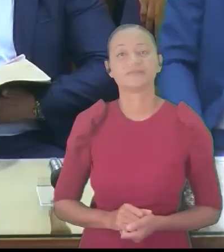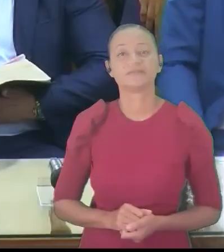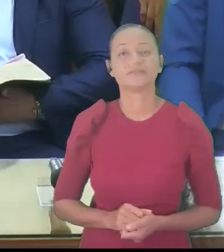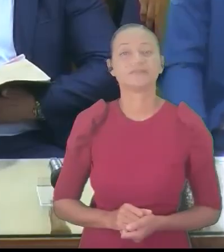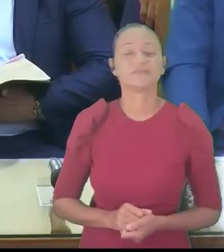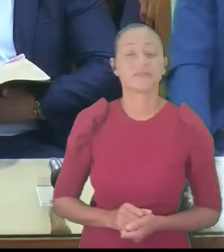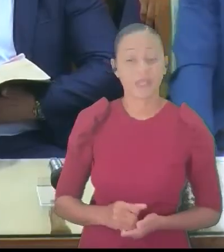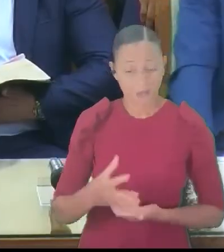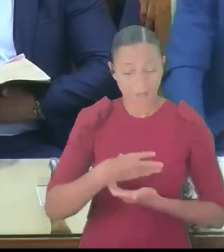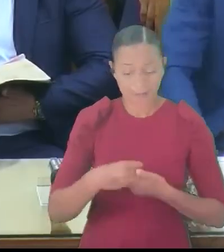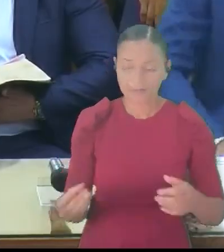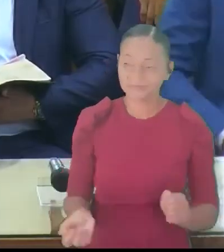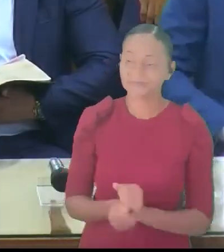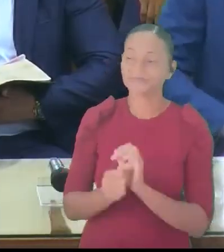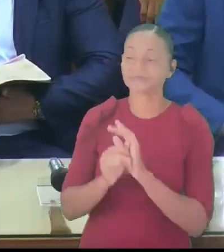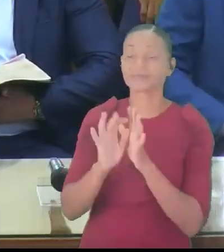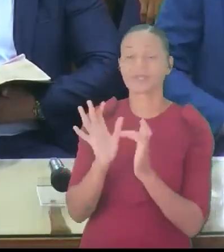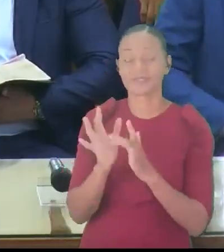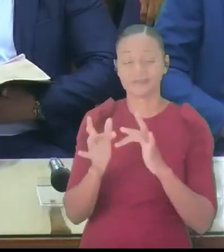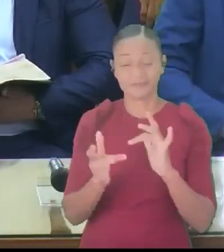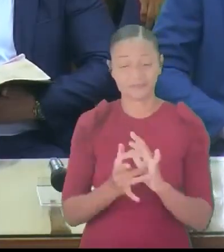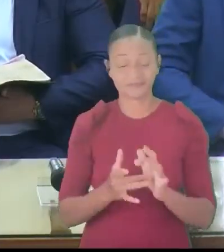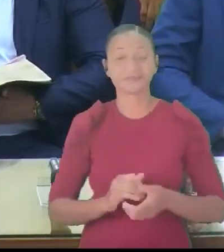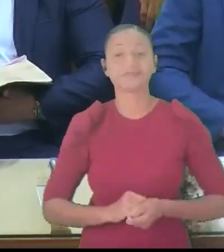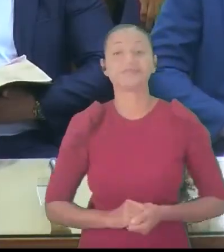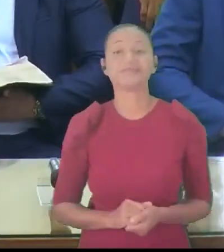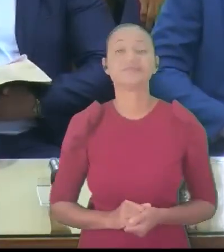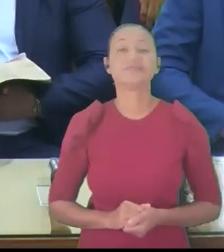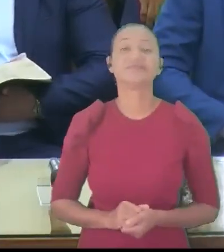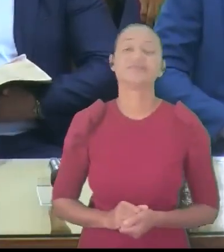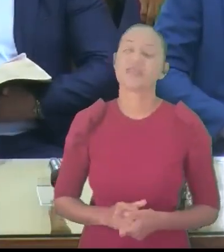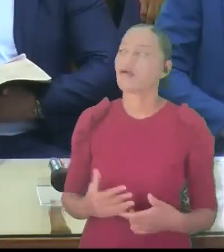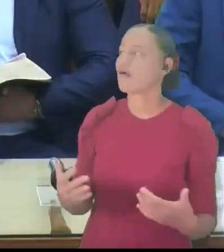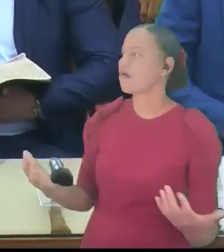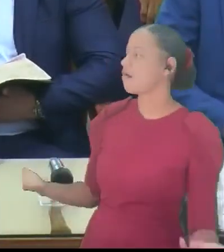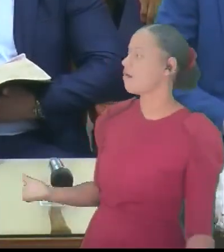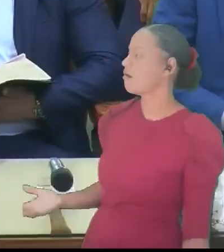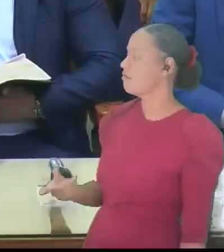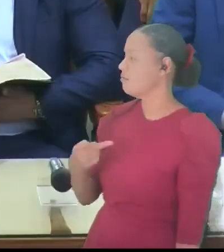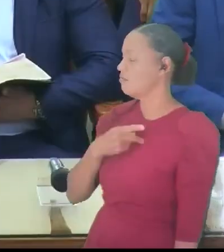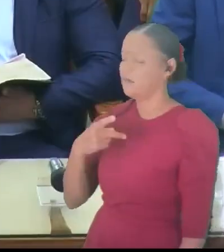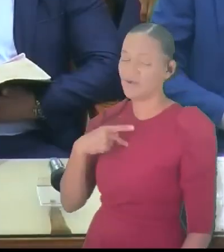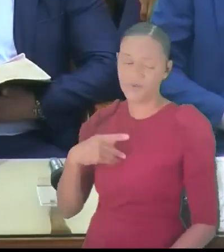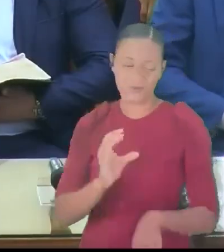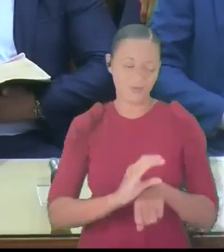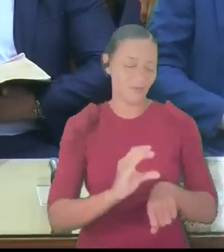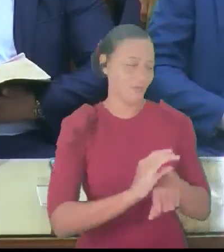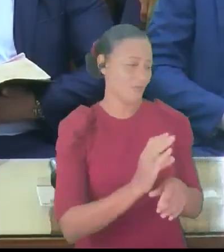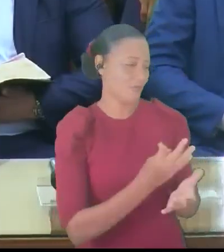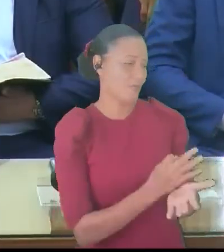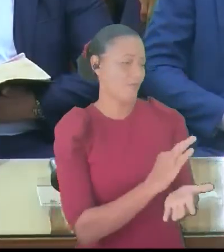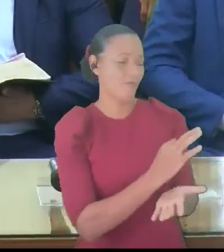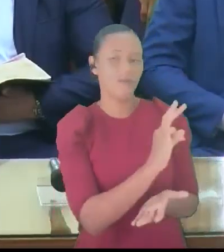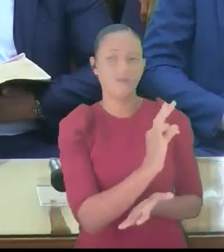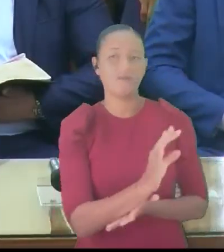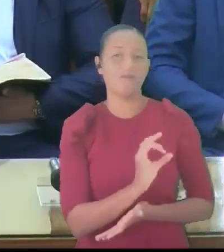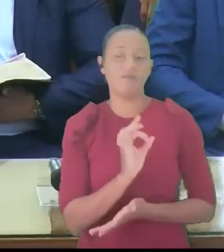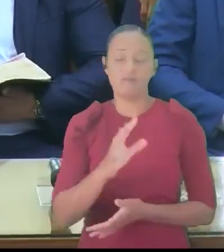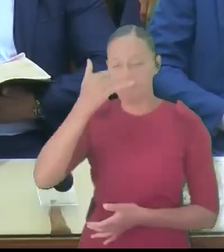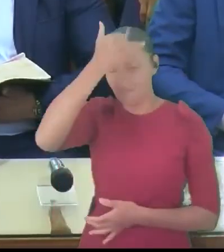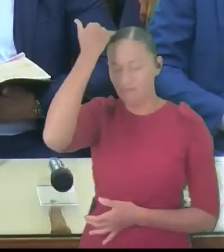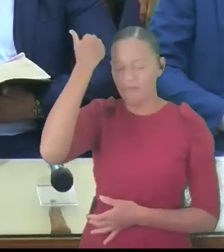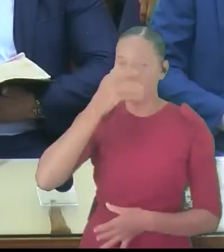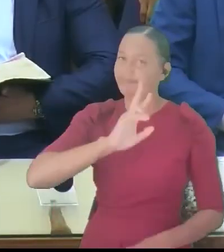Dá para dar glória para Jesus, irmão? Ah, pastor, eu não vou fazer o curso de teologia não, que basta unção.